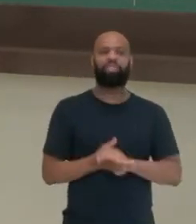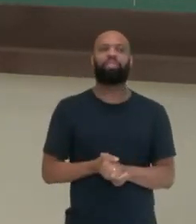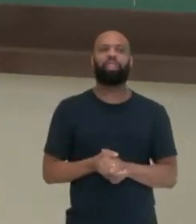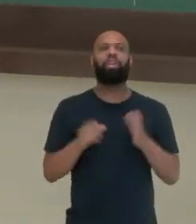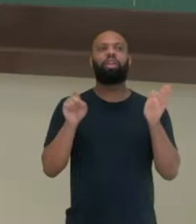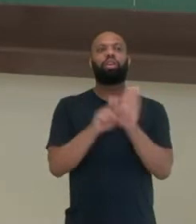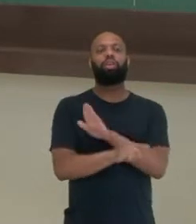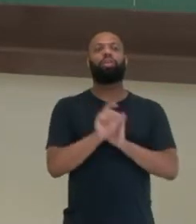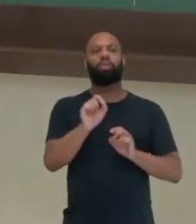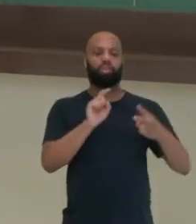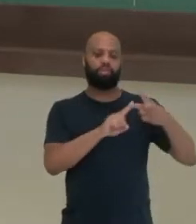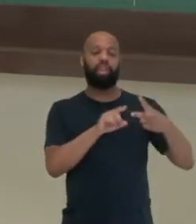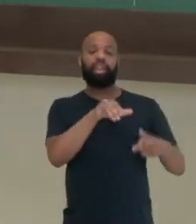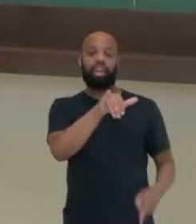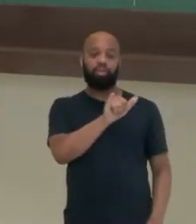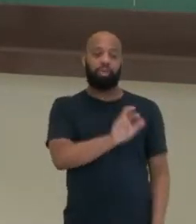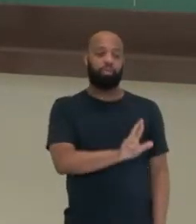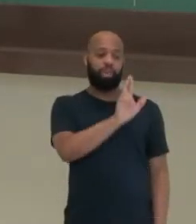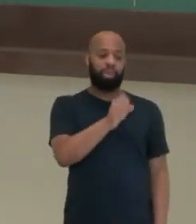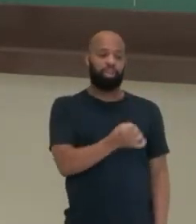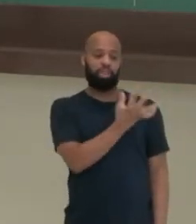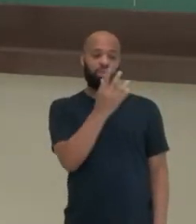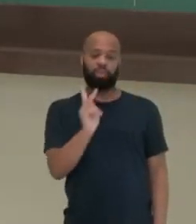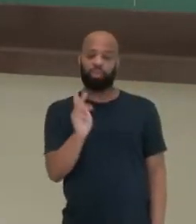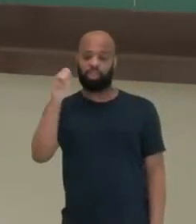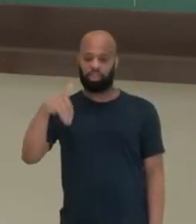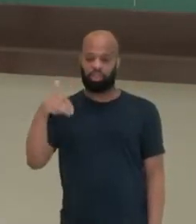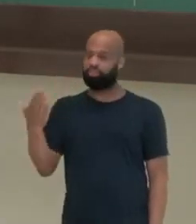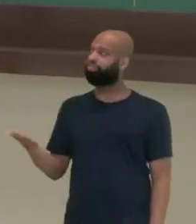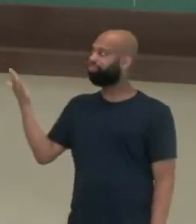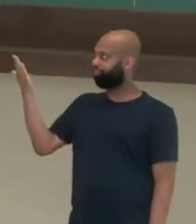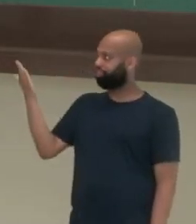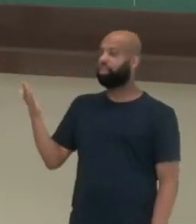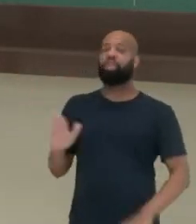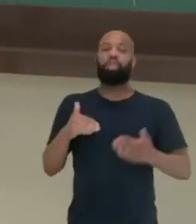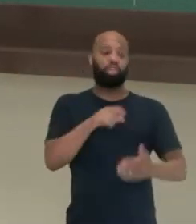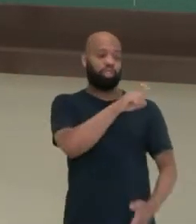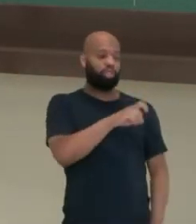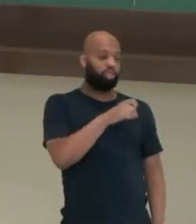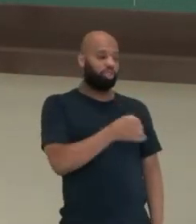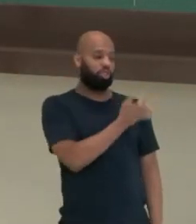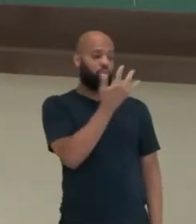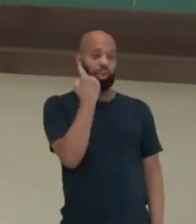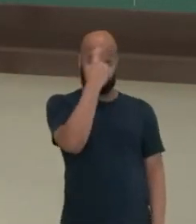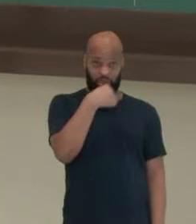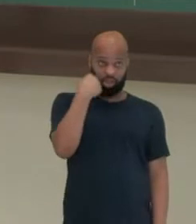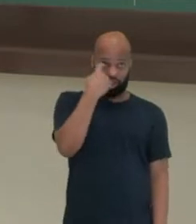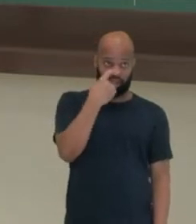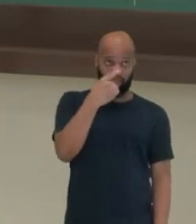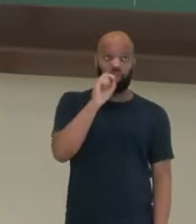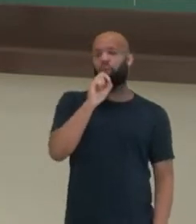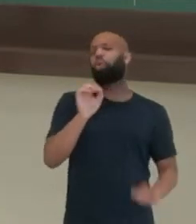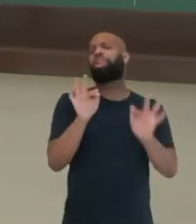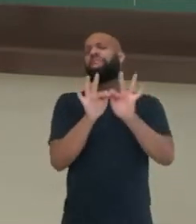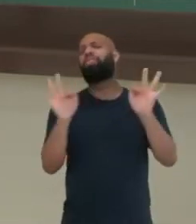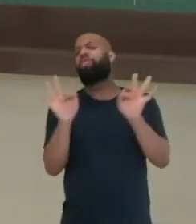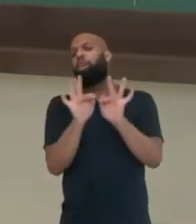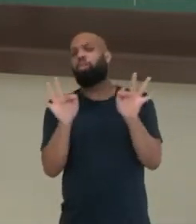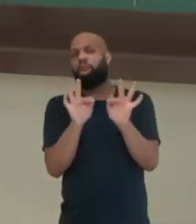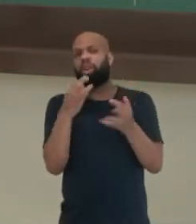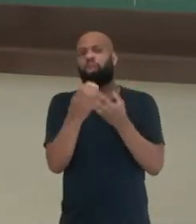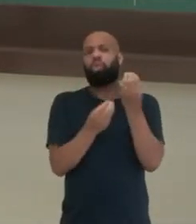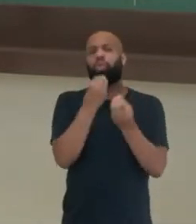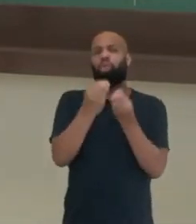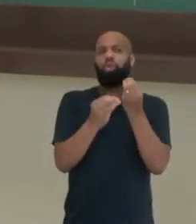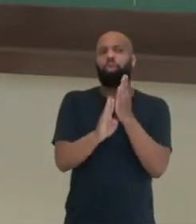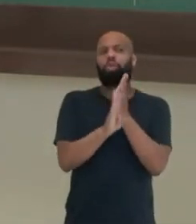pergunta o seguinte, se y representa o número de quilômetros, aqui ó, y, e x a quantidade de horas, qual que é a fórmula? Então, como é que eu calculo